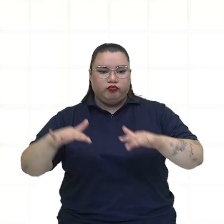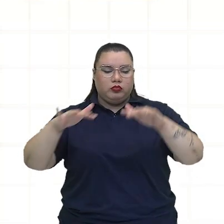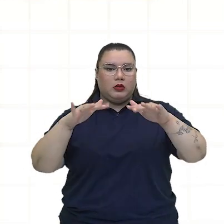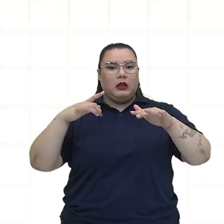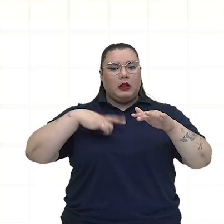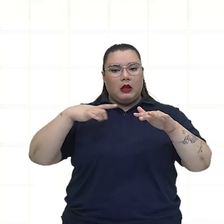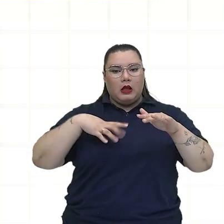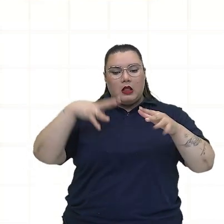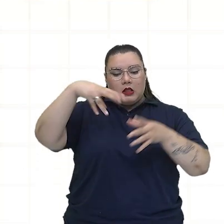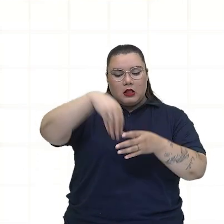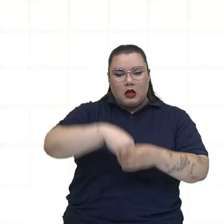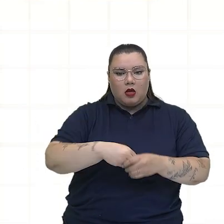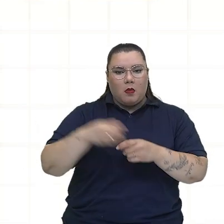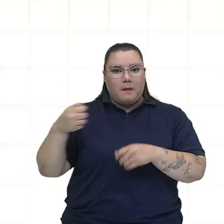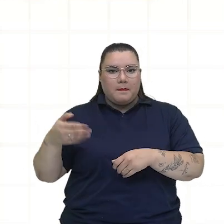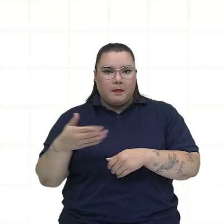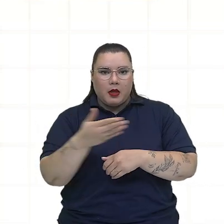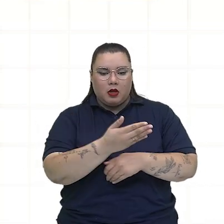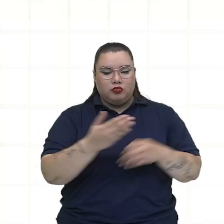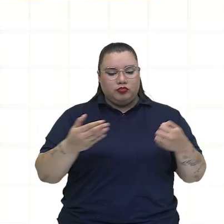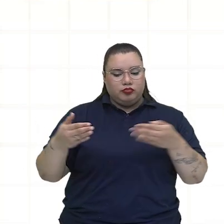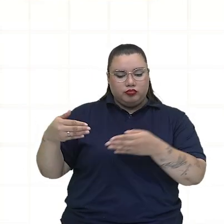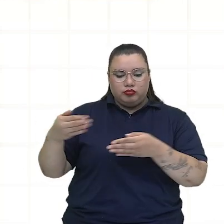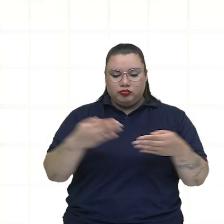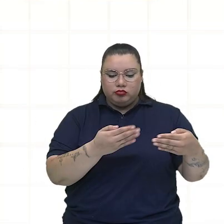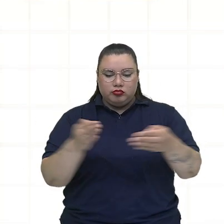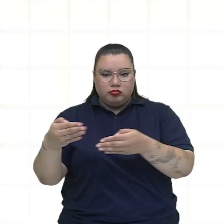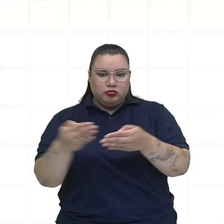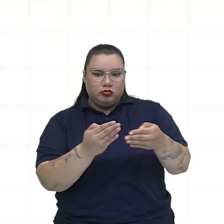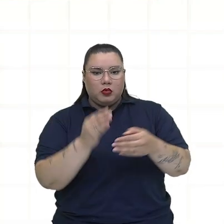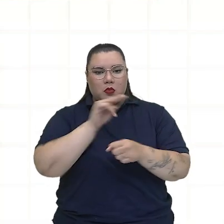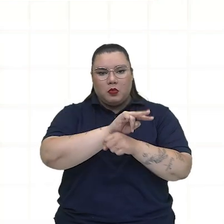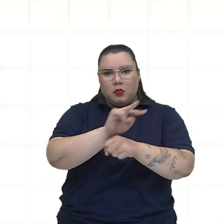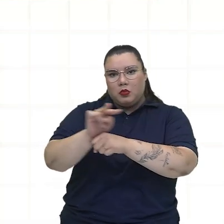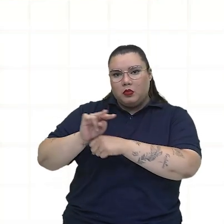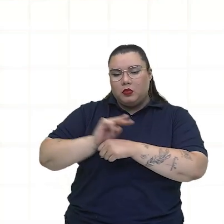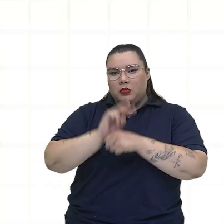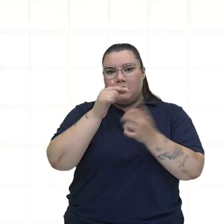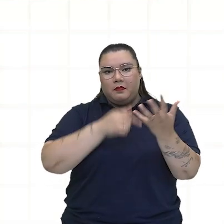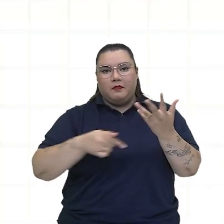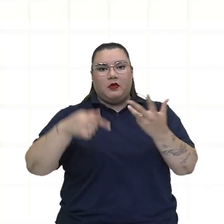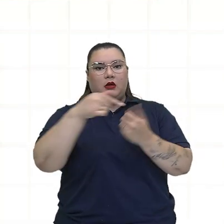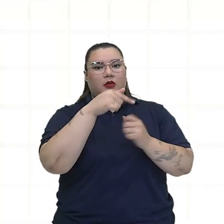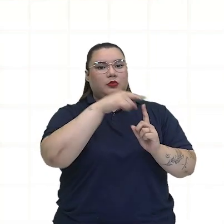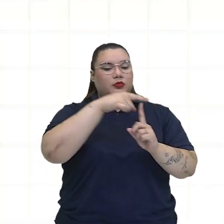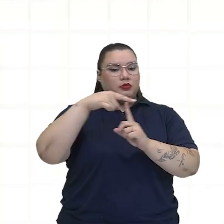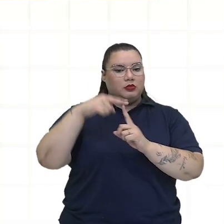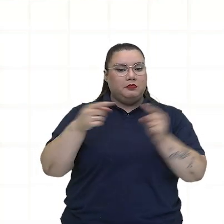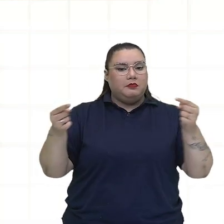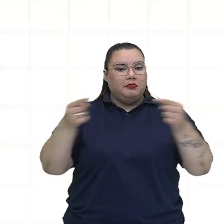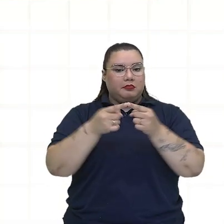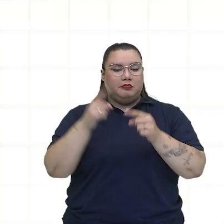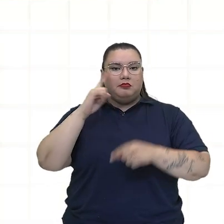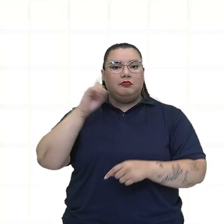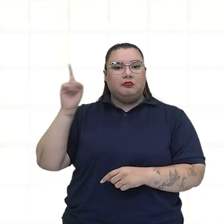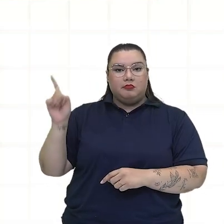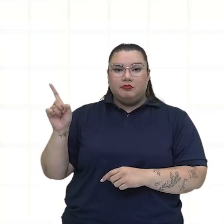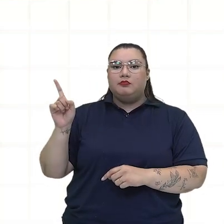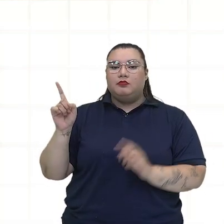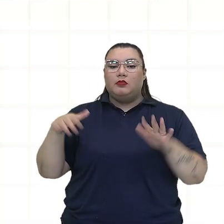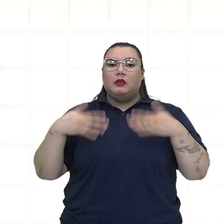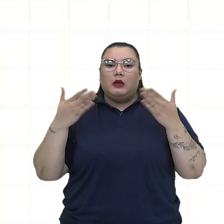essa criação dessas espécies de peixes, de crustáceos, de moluscos e algas. E isso